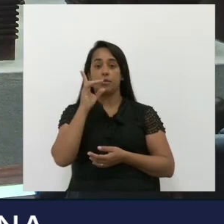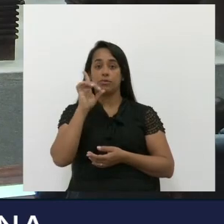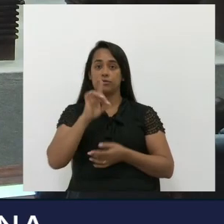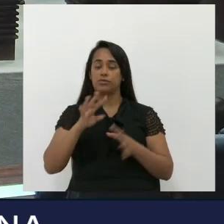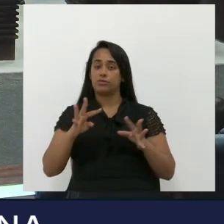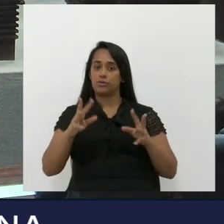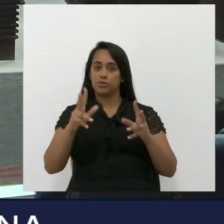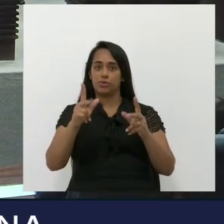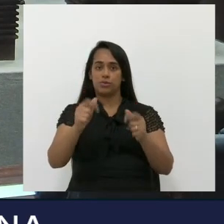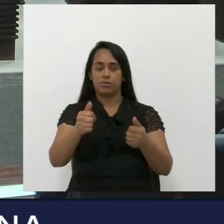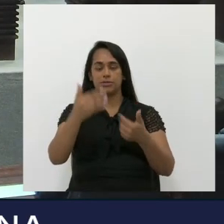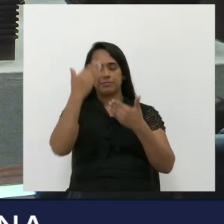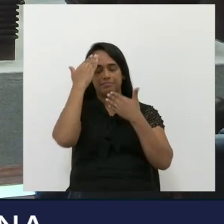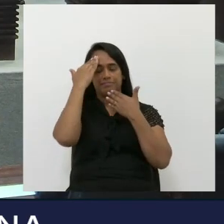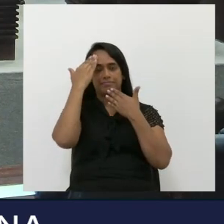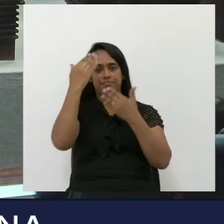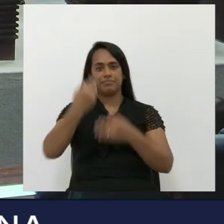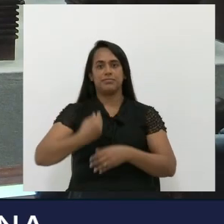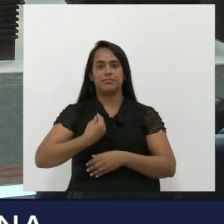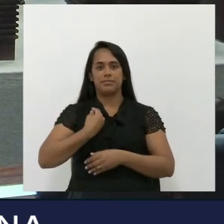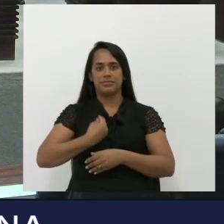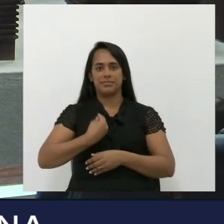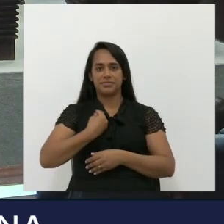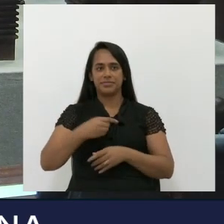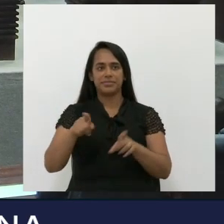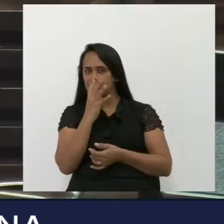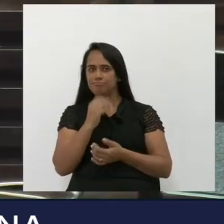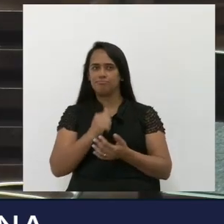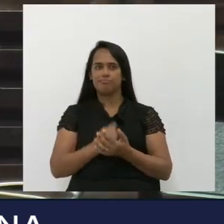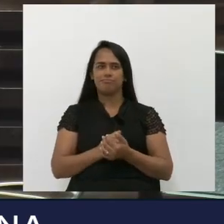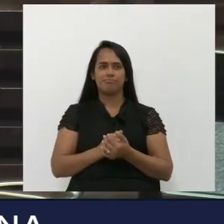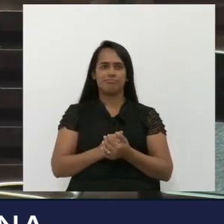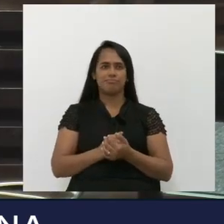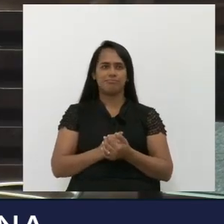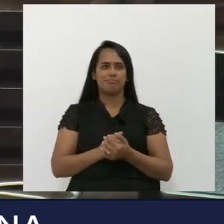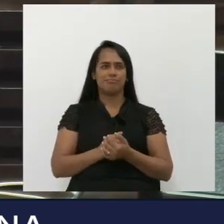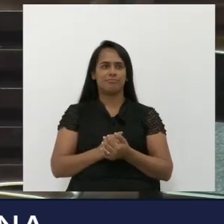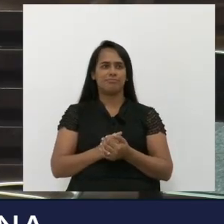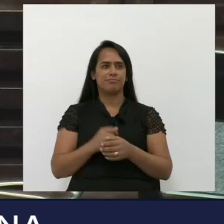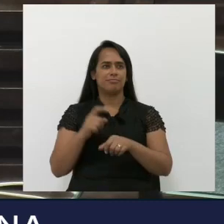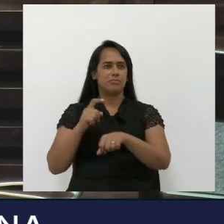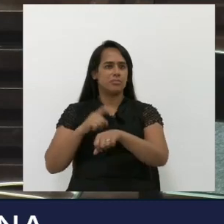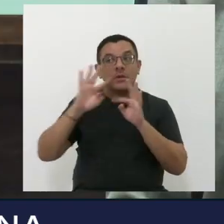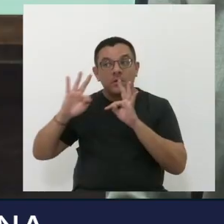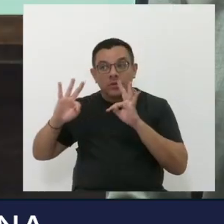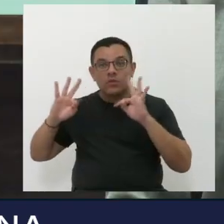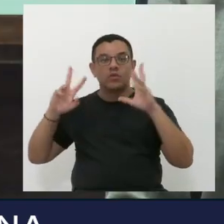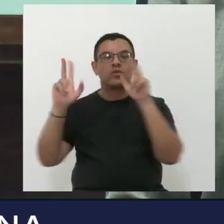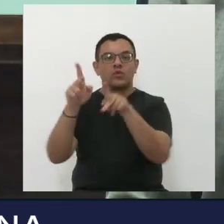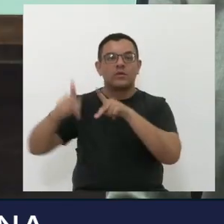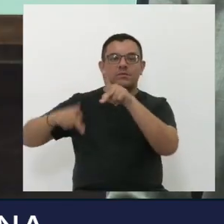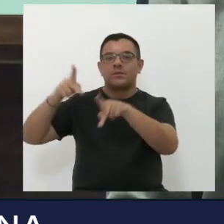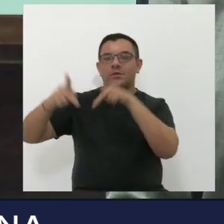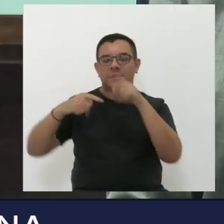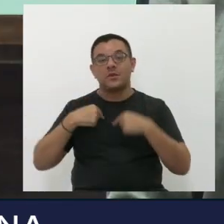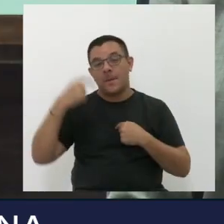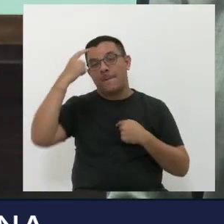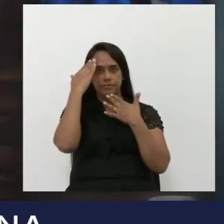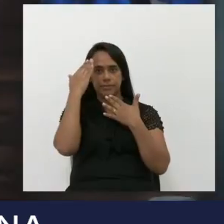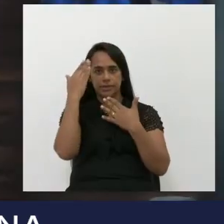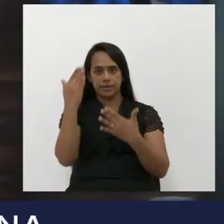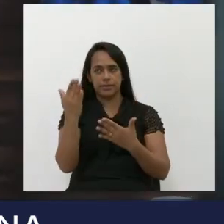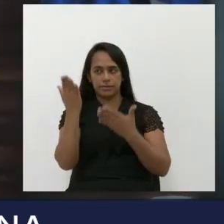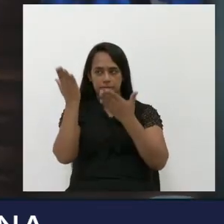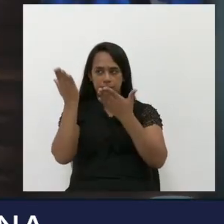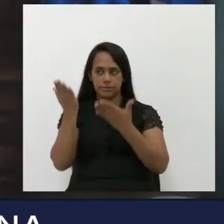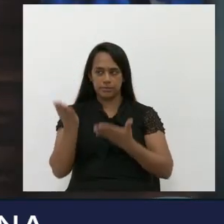o plenário da câmara recebeu no último dia 16 os advogados Adriano juste Martinelli e Caio Peters fevereiro